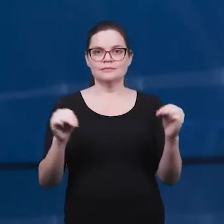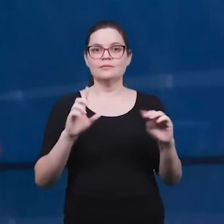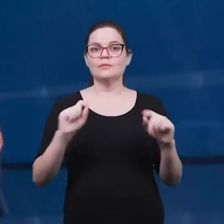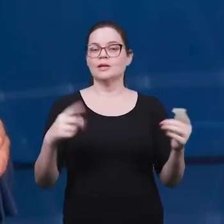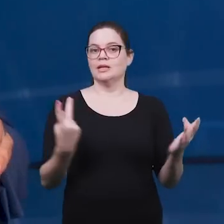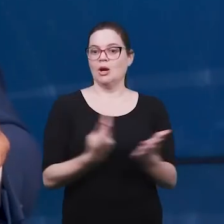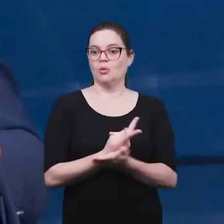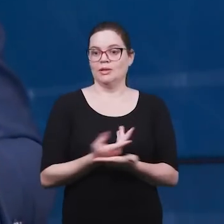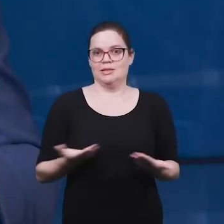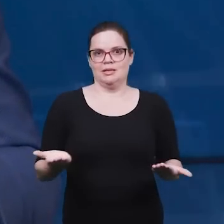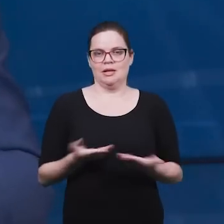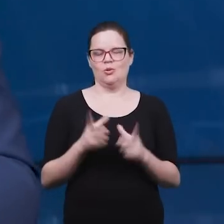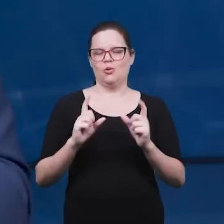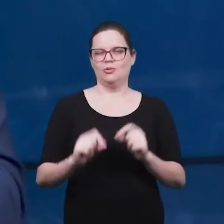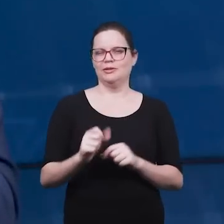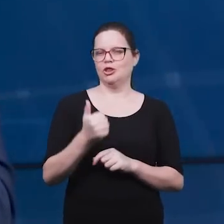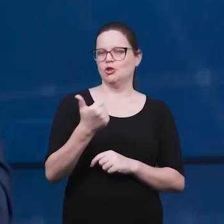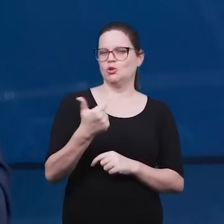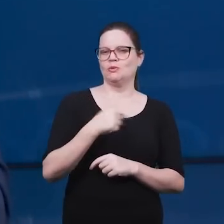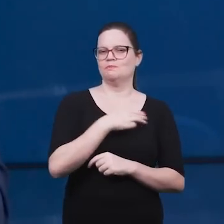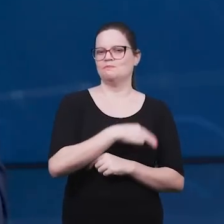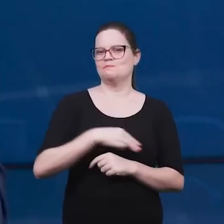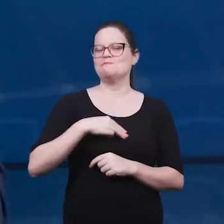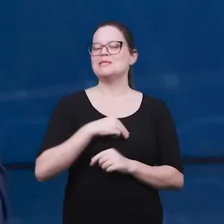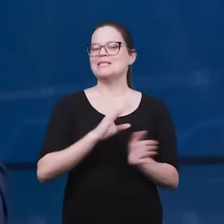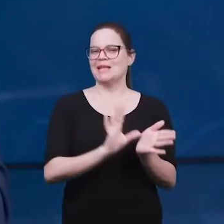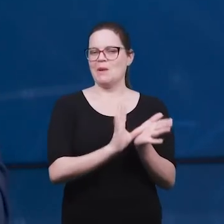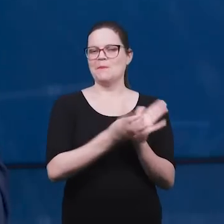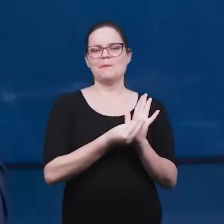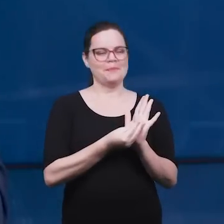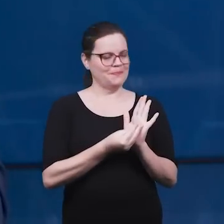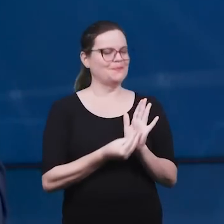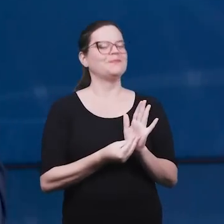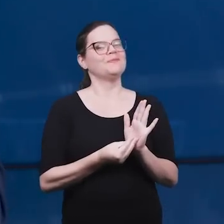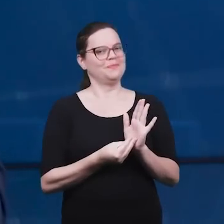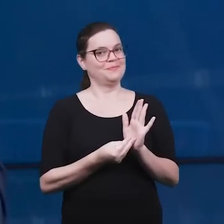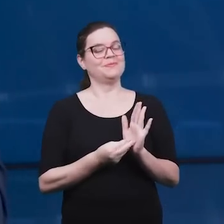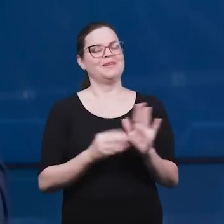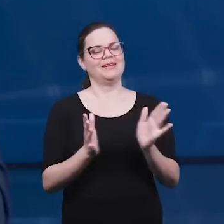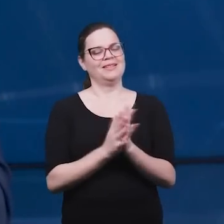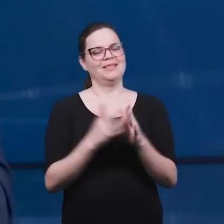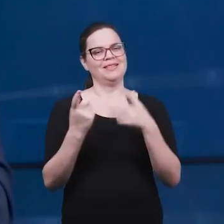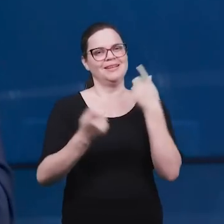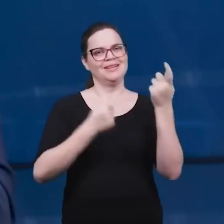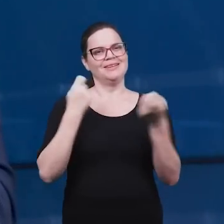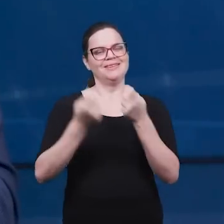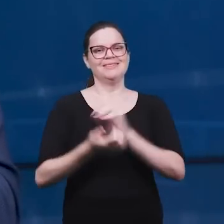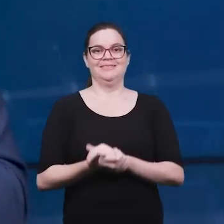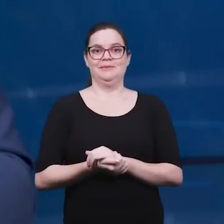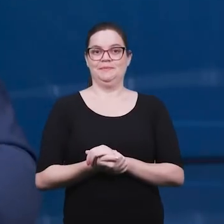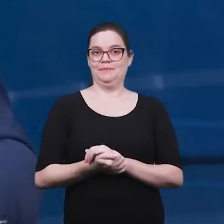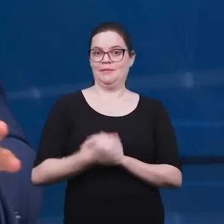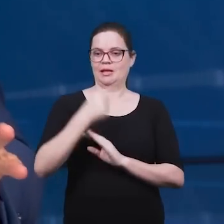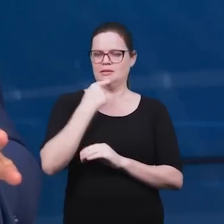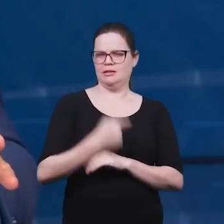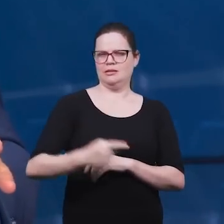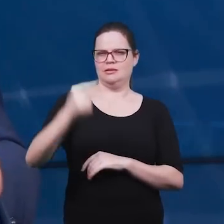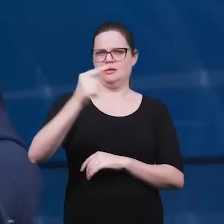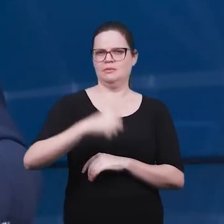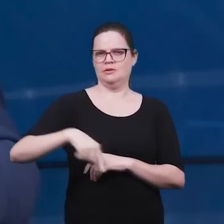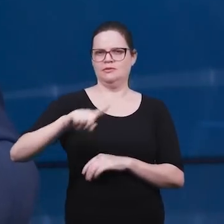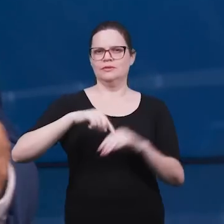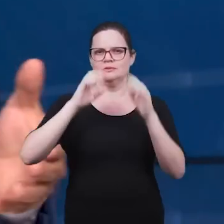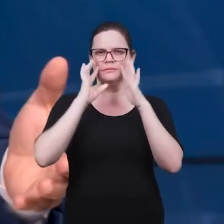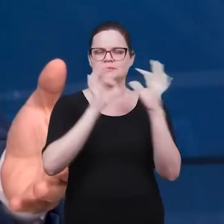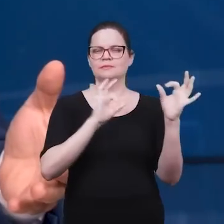que está acontecendo neste momento a 12ª edição da Missão Amazônia. Louvado seja Deus! E durante toda essa